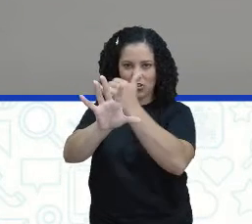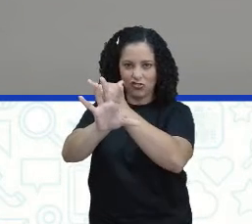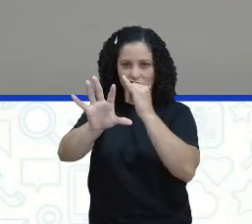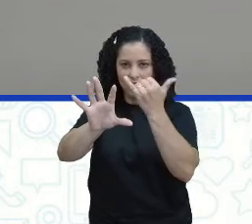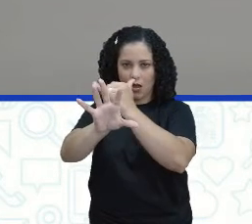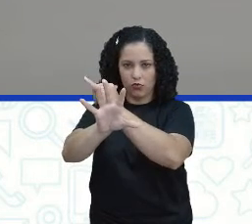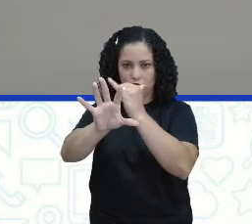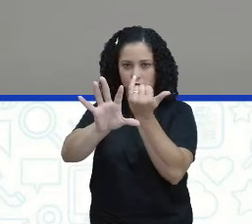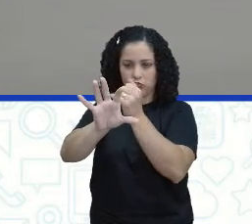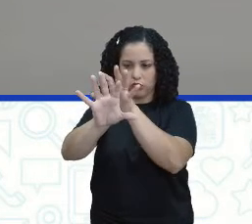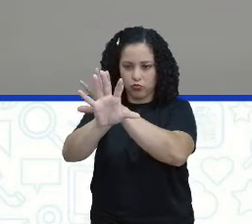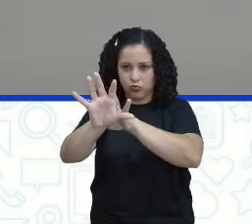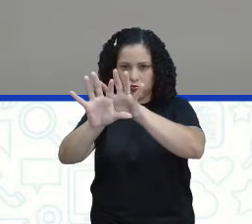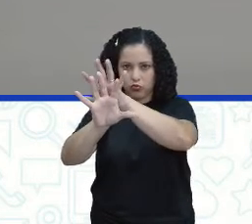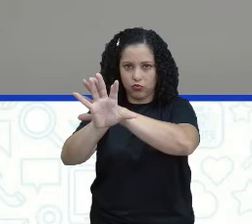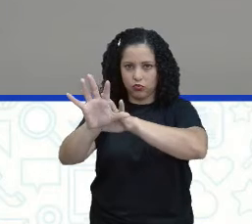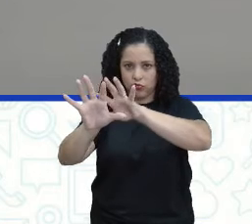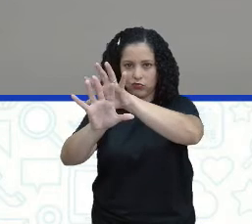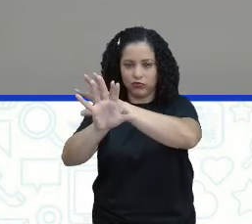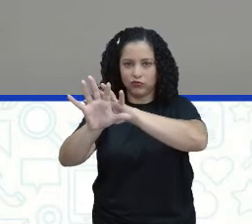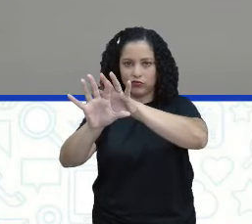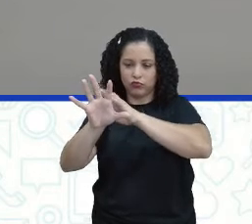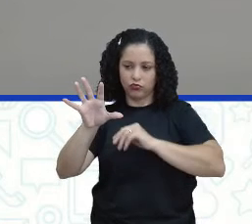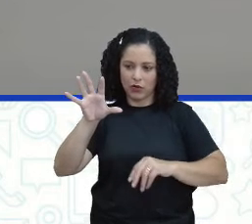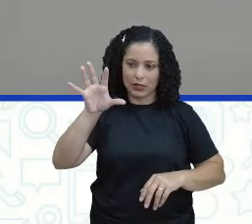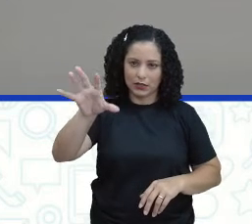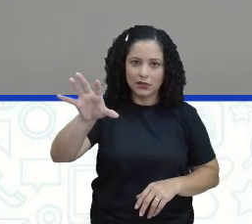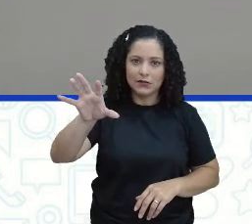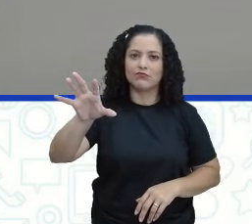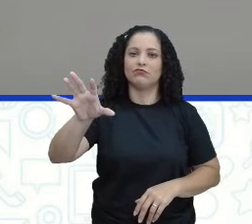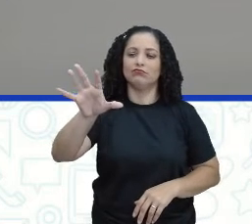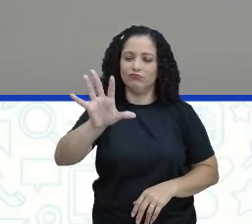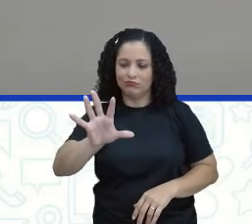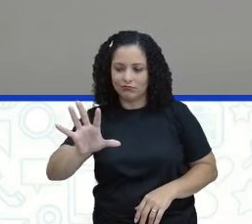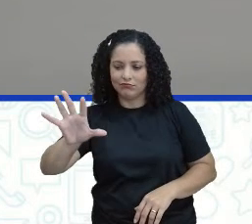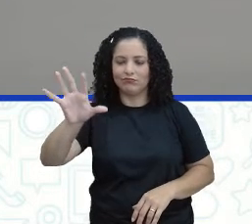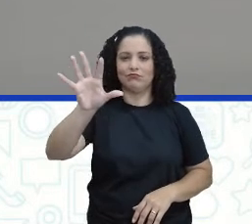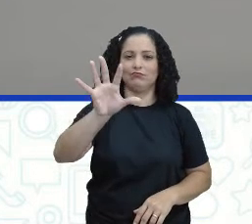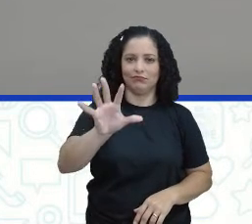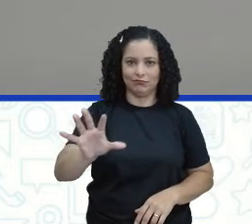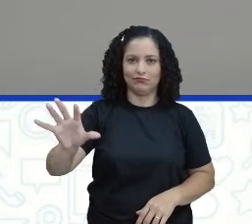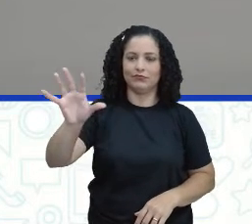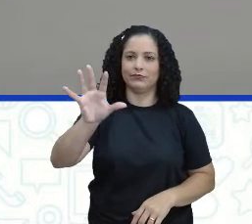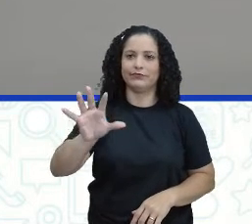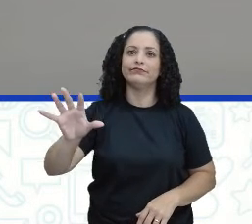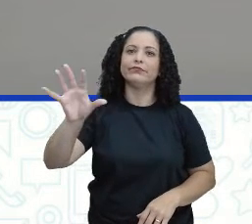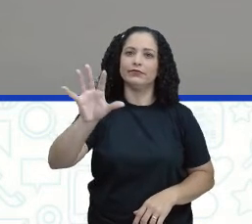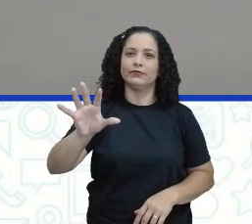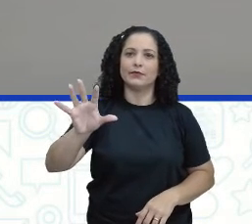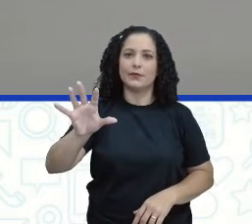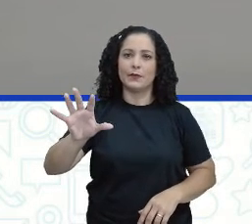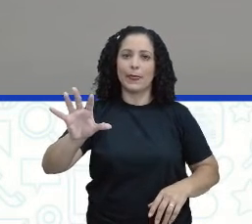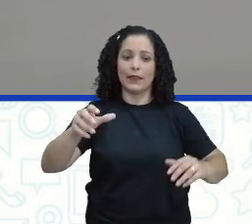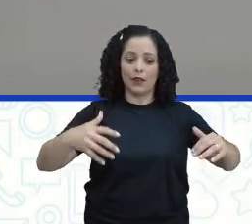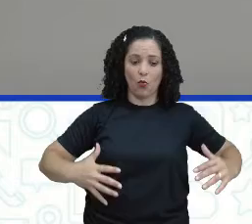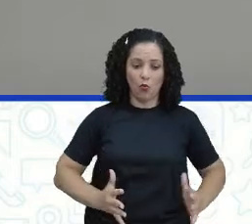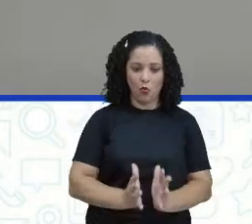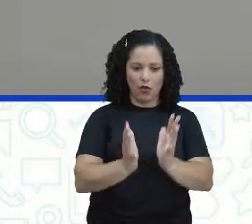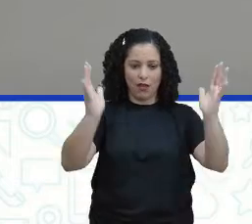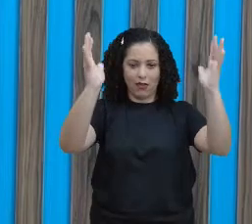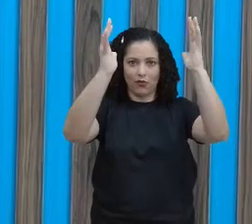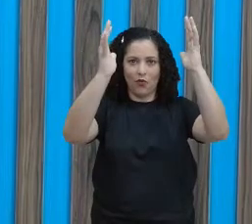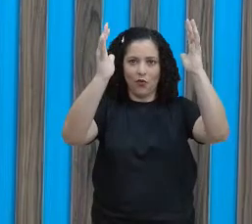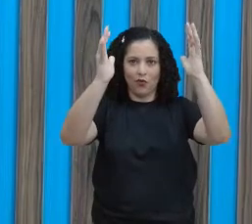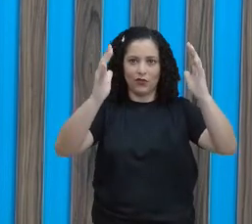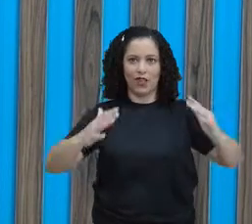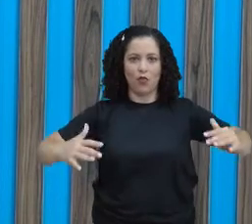seja, temos nêutrons e prótons ali naquele núcleo, concentrando essa energia. Então, através do reator, né,